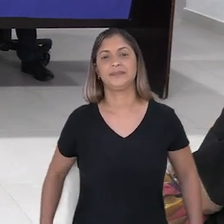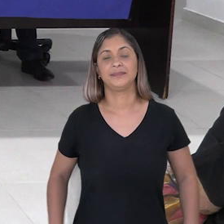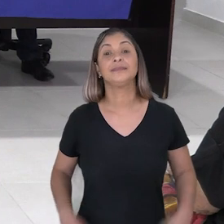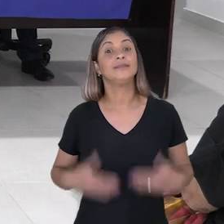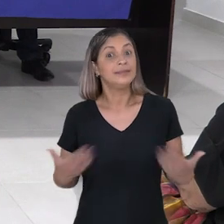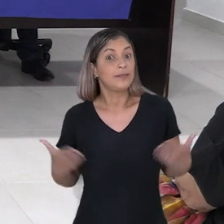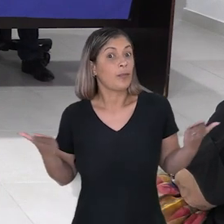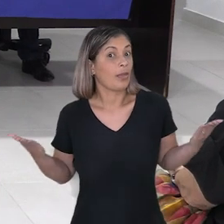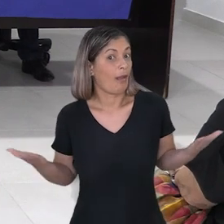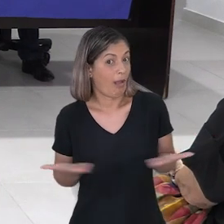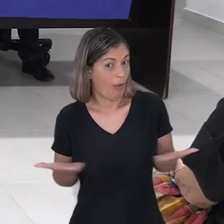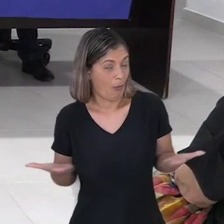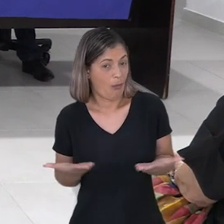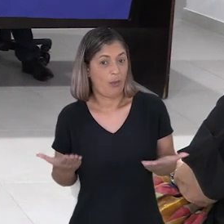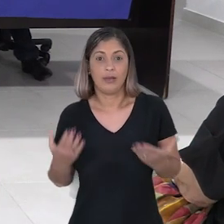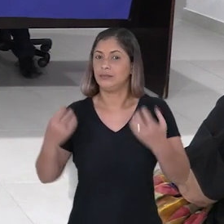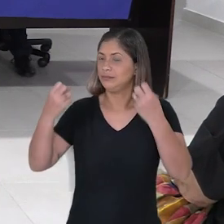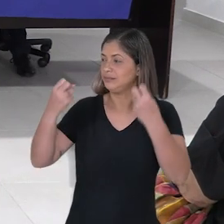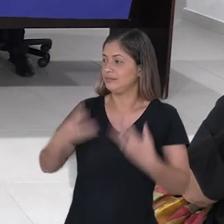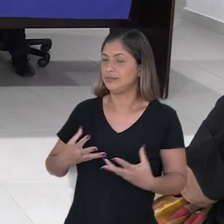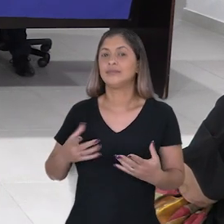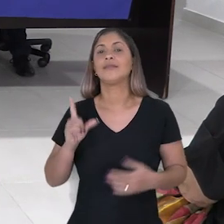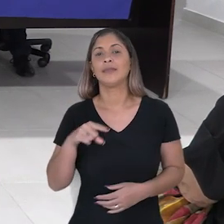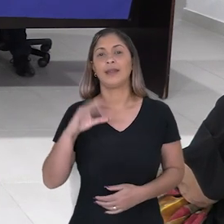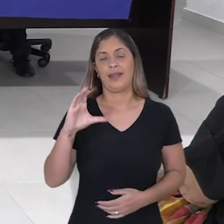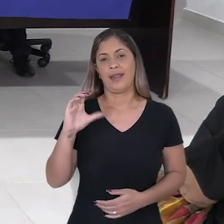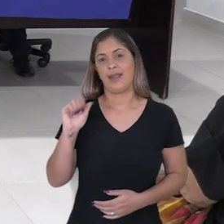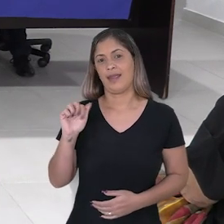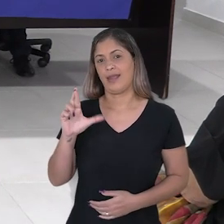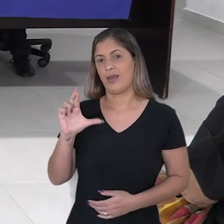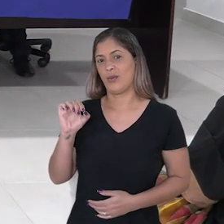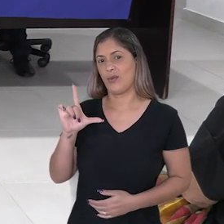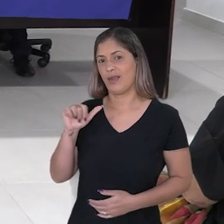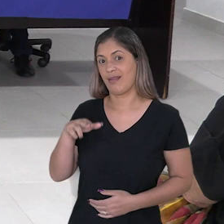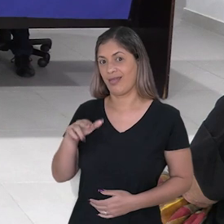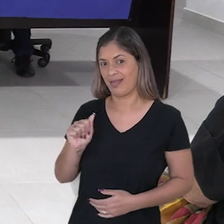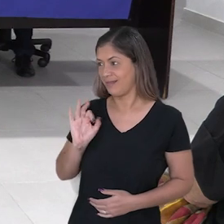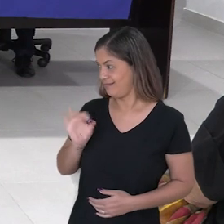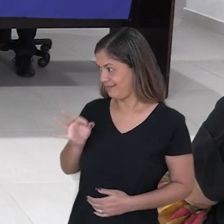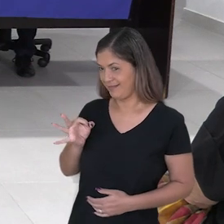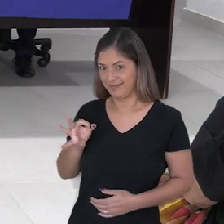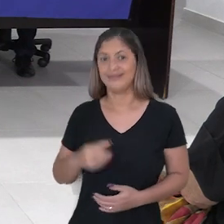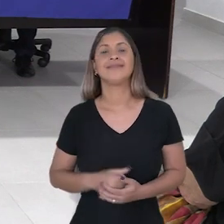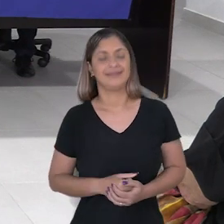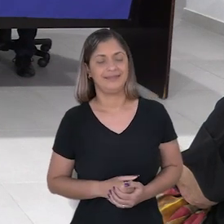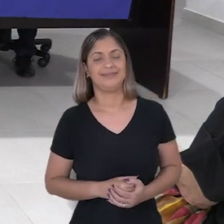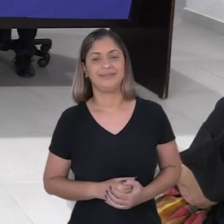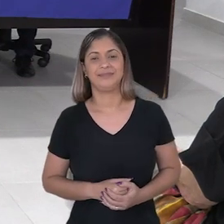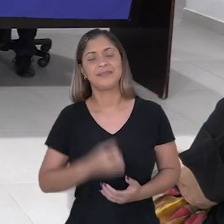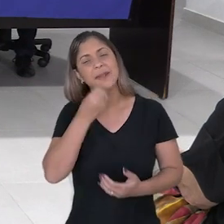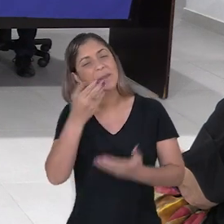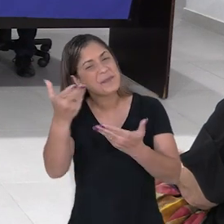Bem, e agora nós vamos falar com a Carolina, certo? Carolina Fernandes.